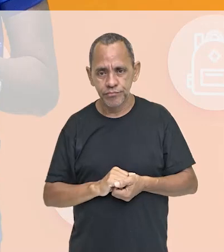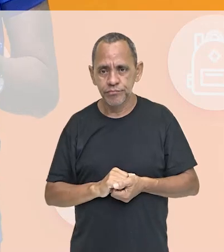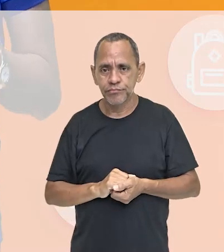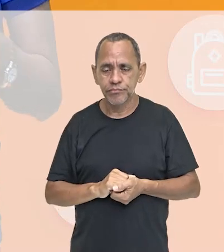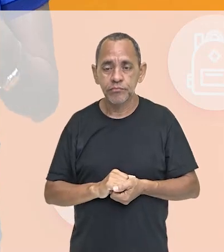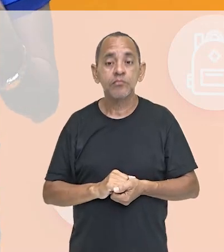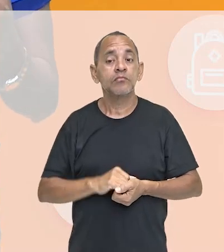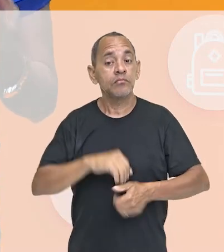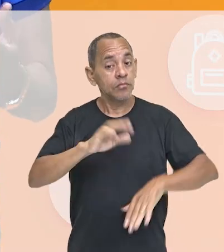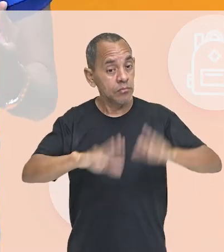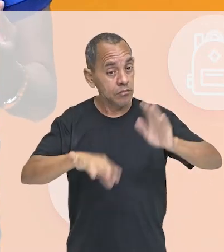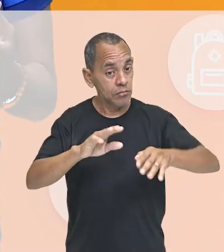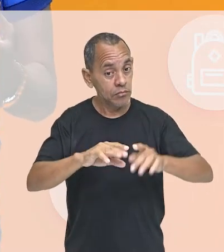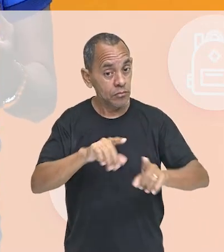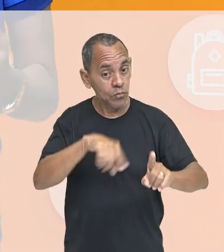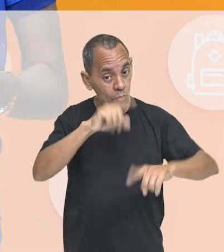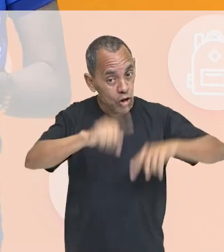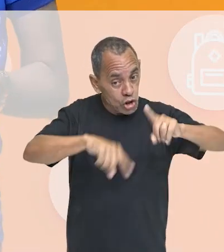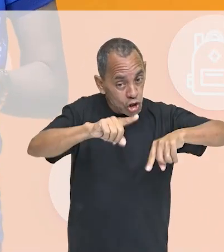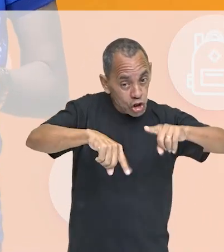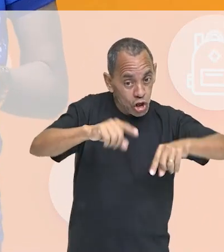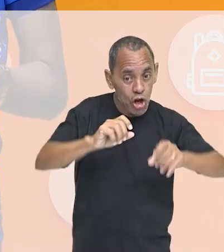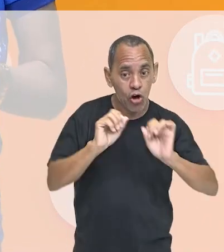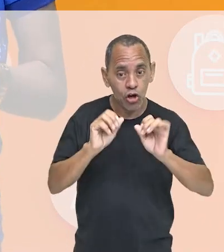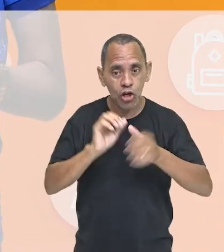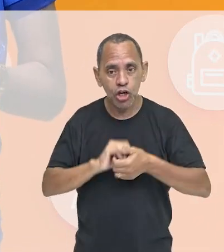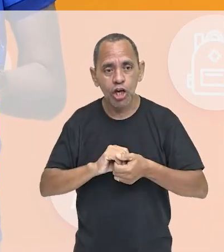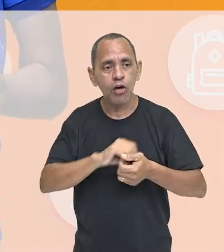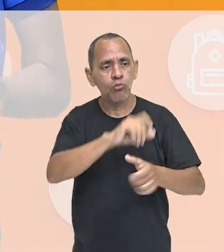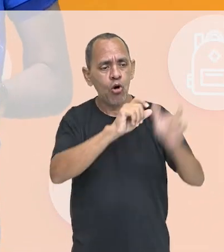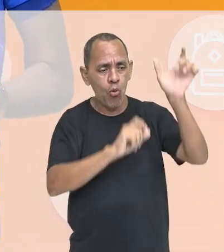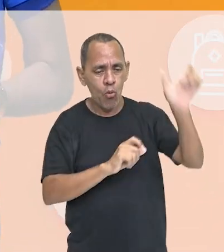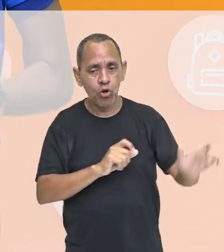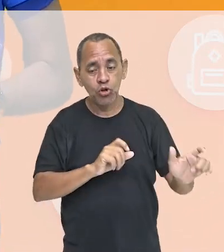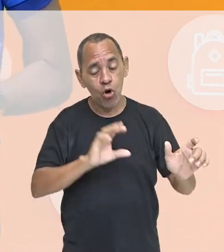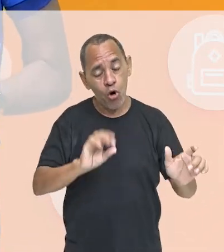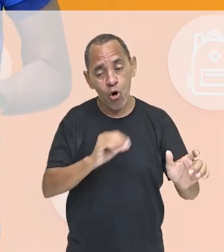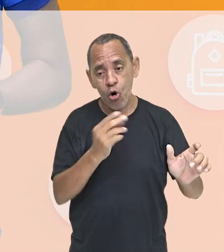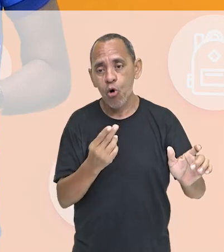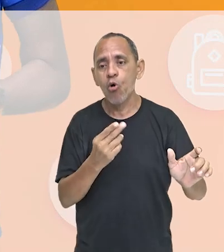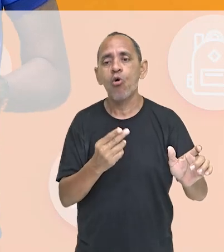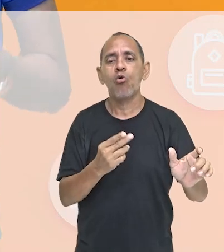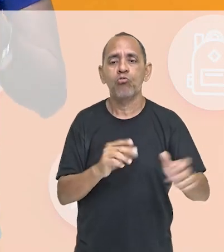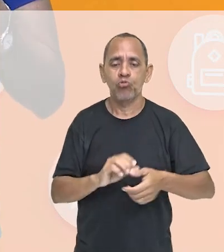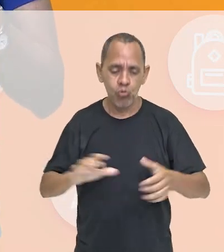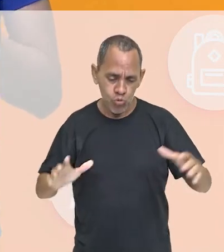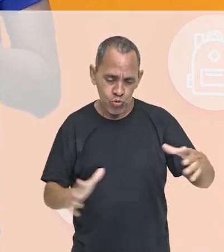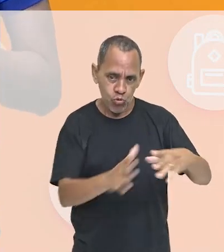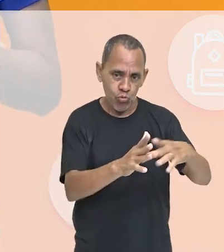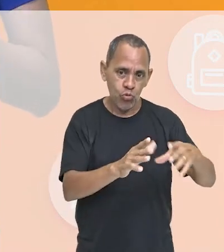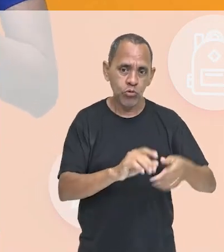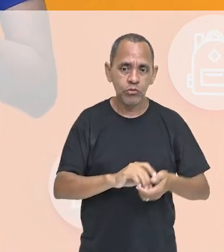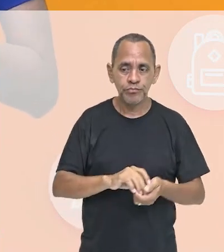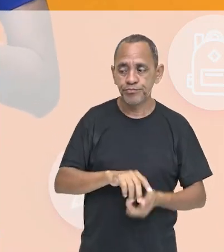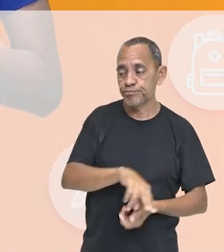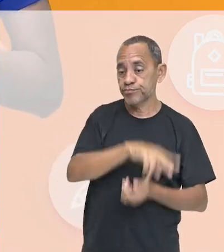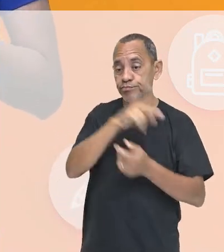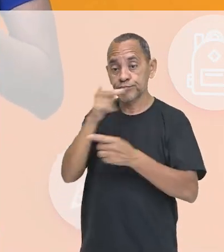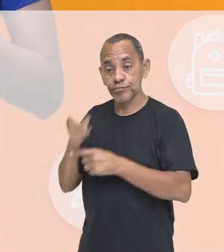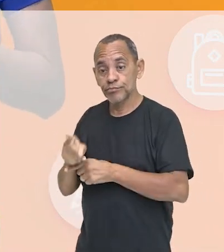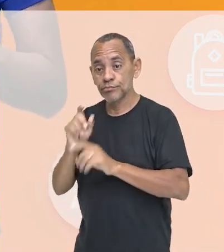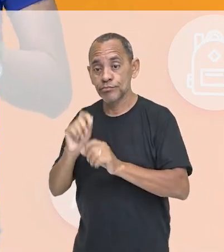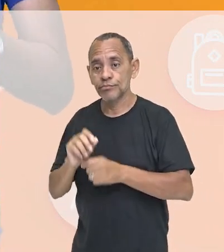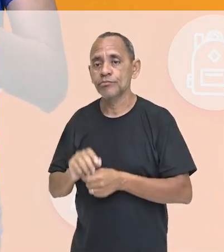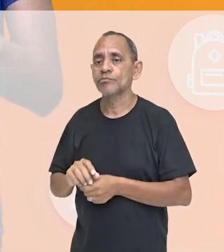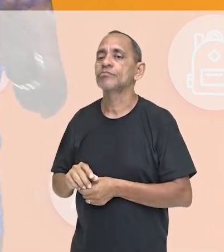uma pessoa ou para um grupo. Do outro lado tem profano, que é tudo o que não